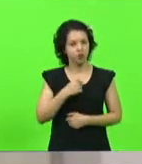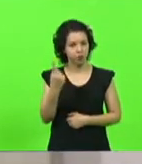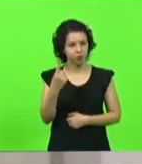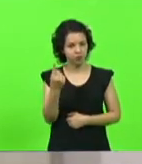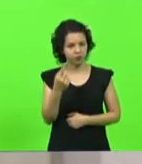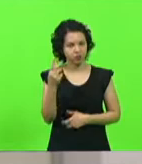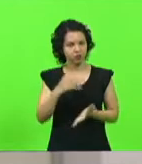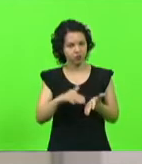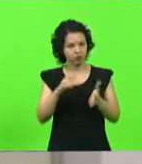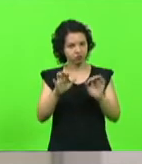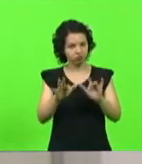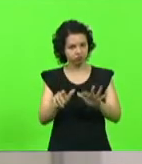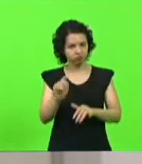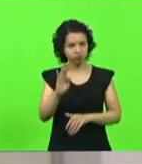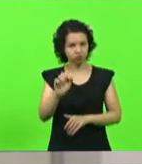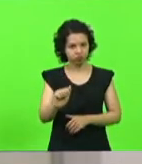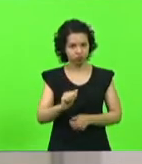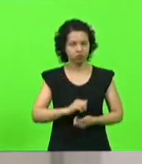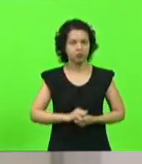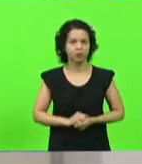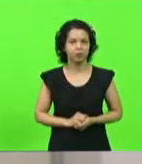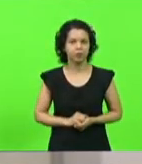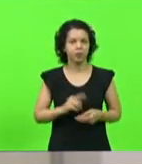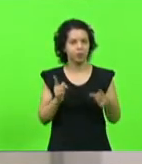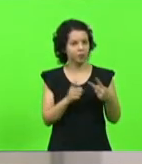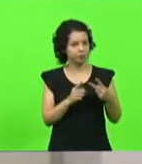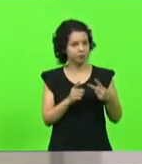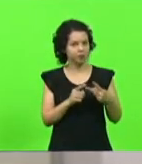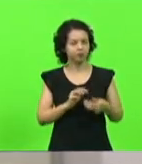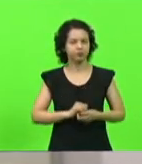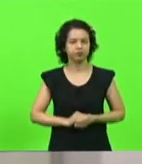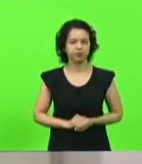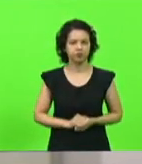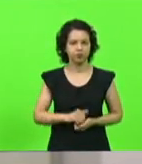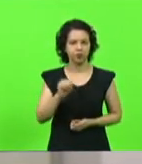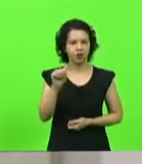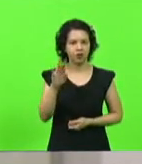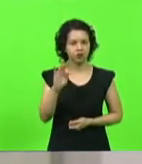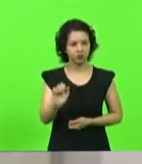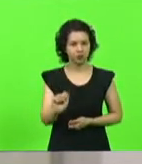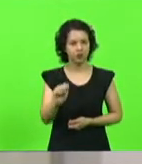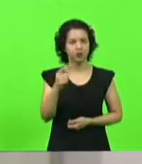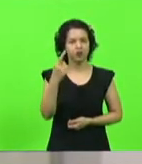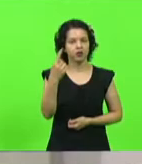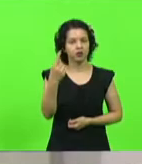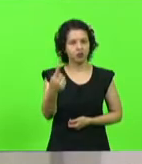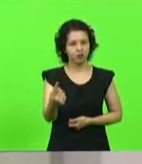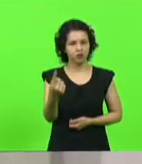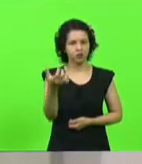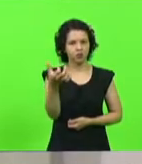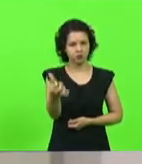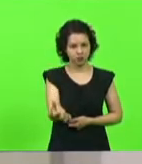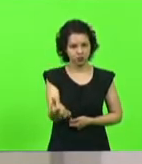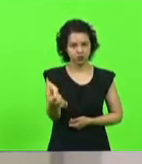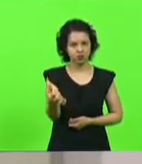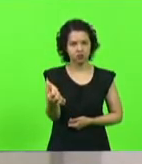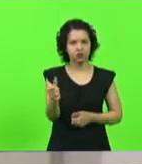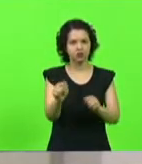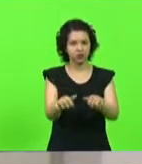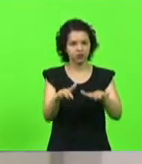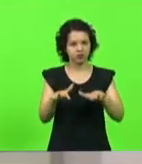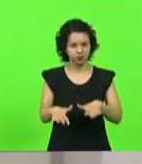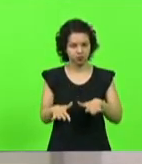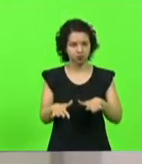ata. Vamos para a próxima. Ata da 16ª sessão da terceira